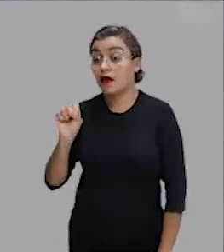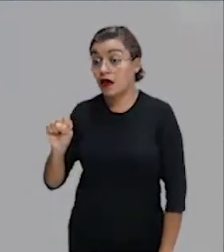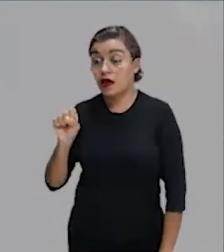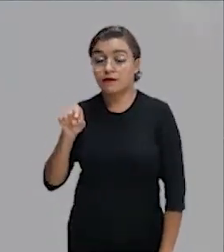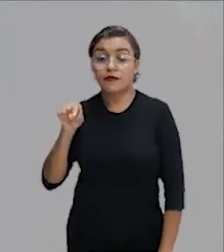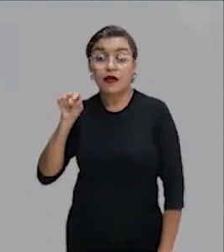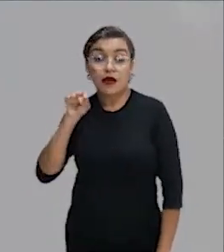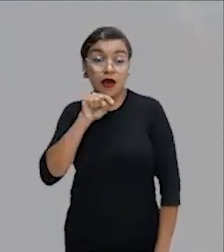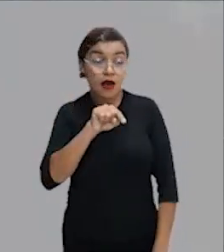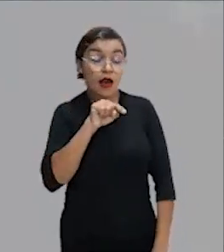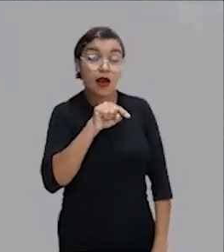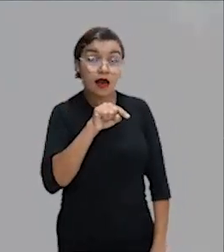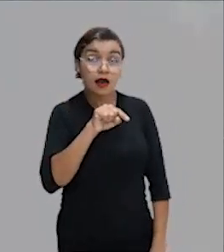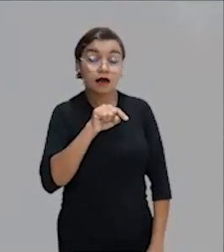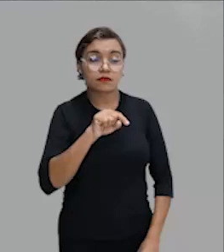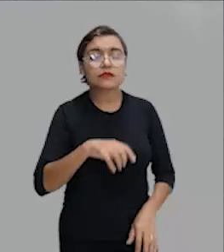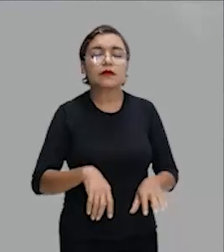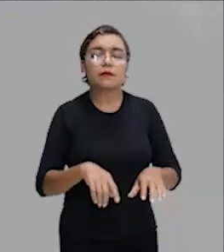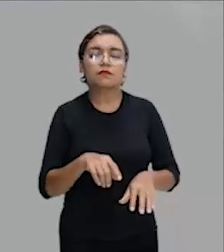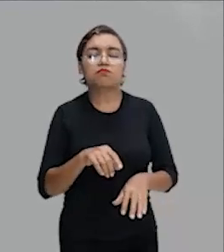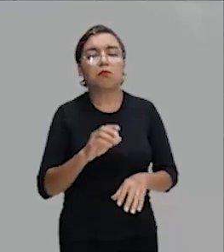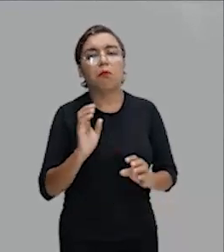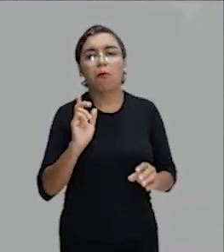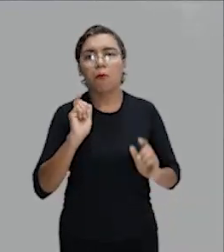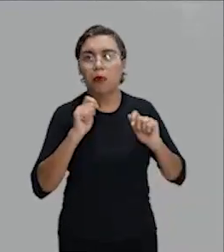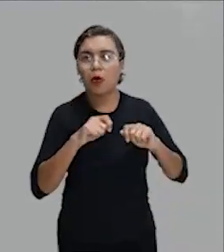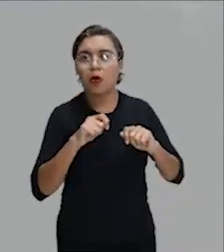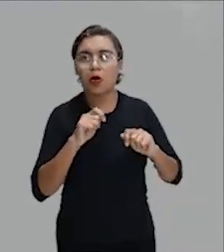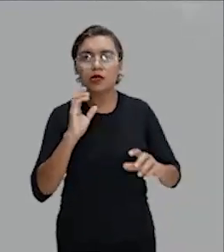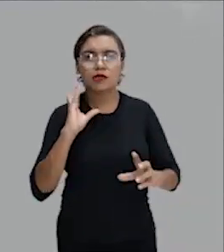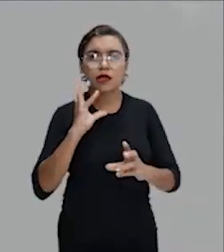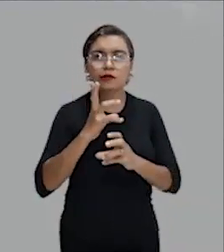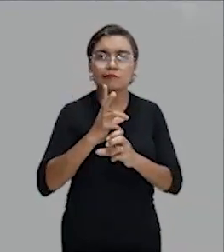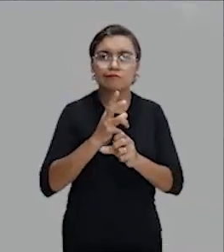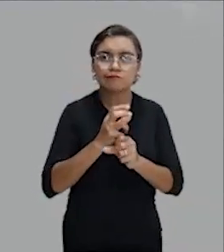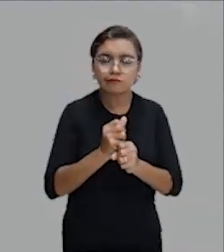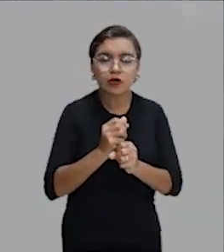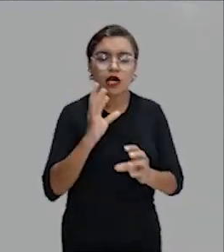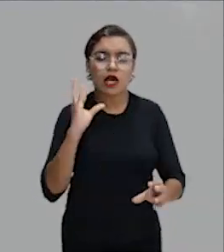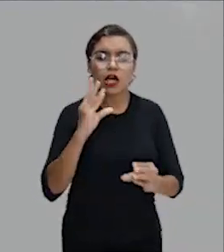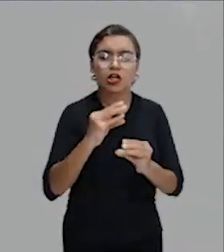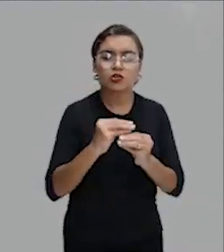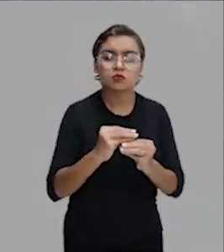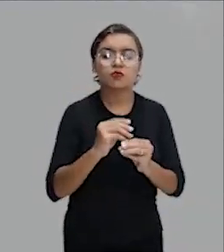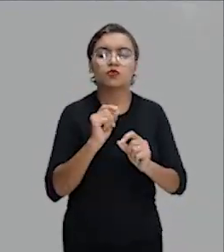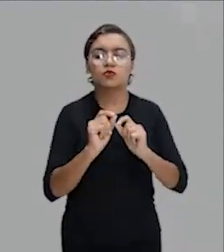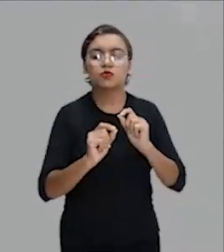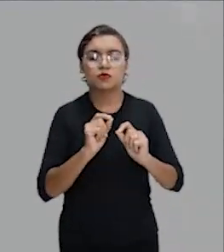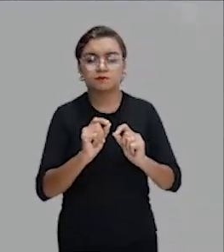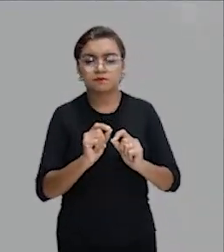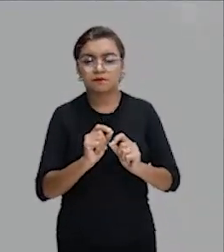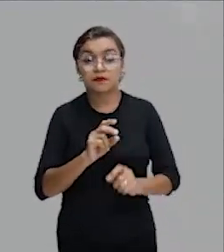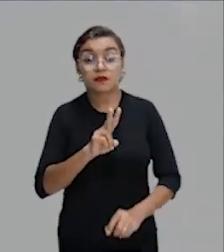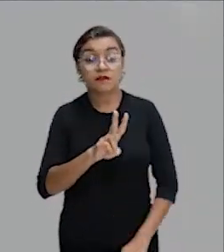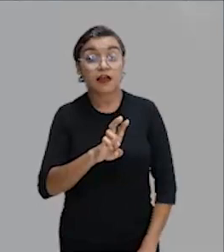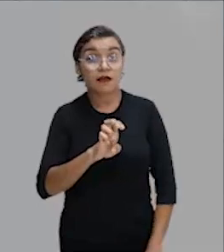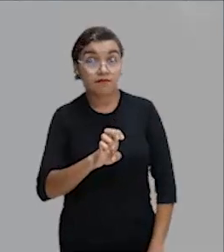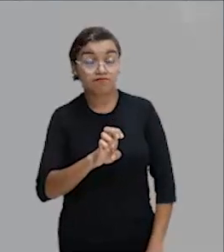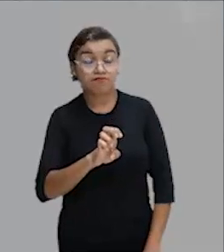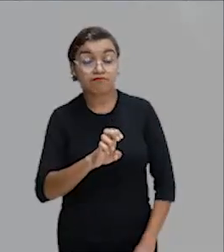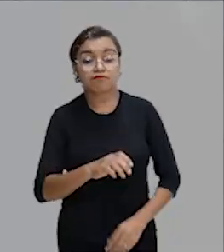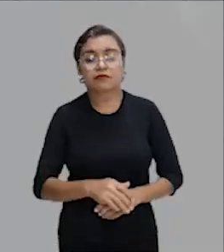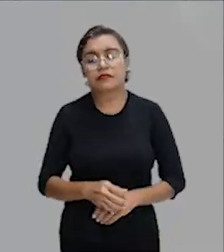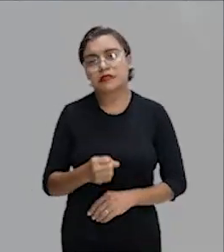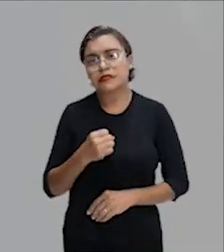ser contraído, ou seja, você pode resumir ele, sintetizar ele, com um apóstrofo VE. Se você olhar